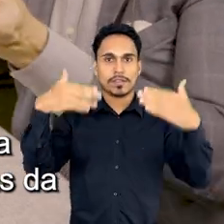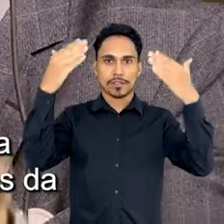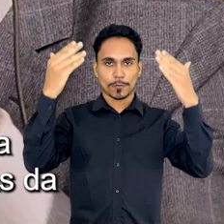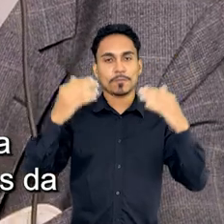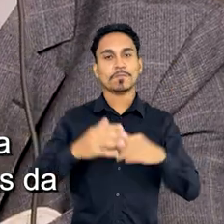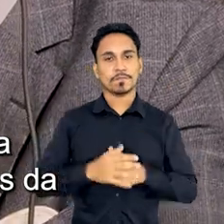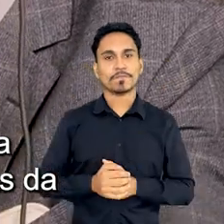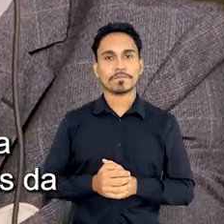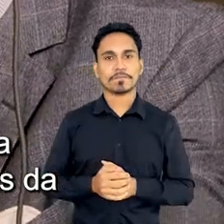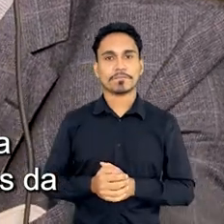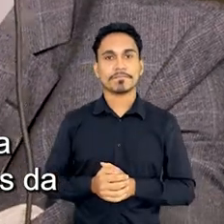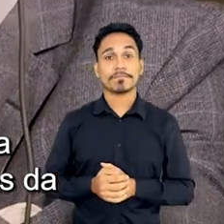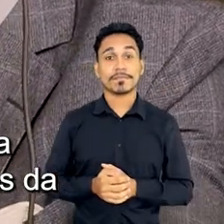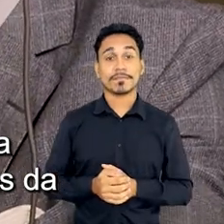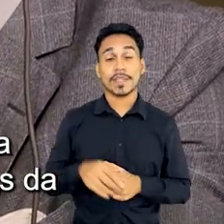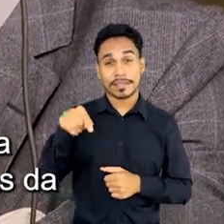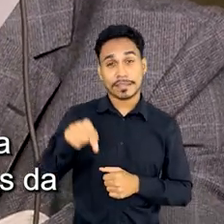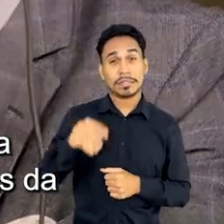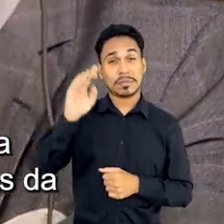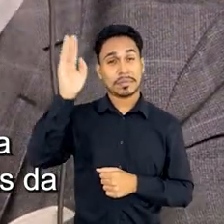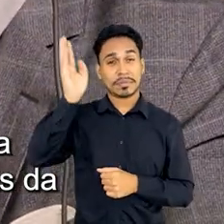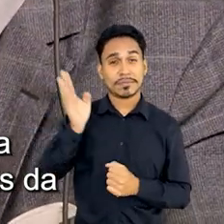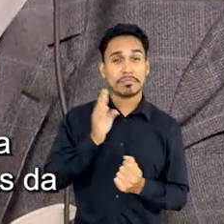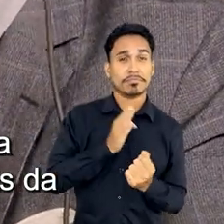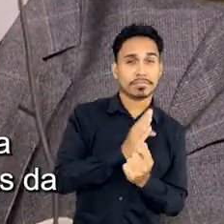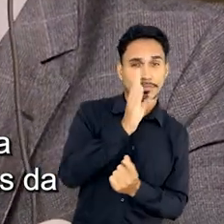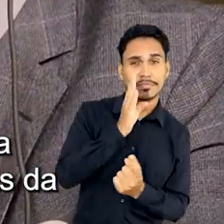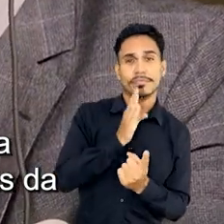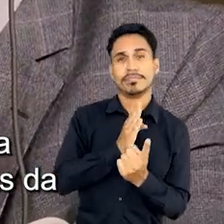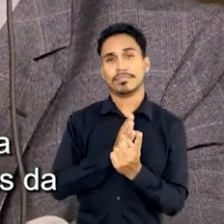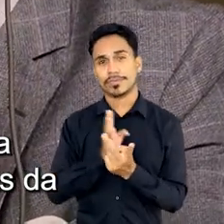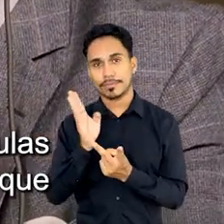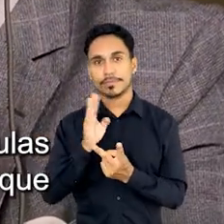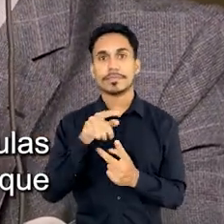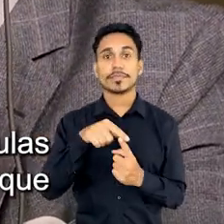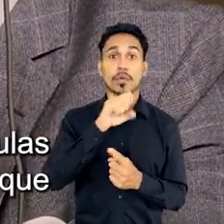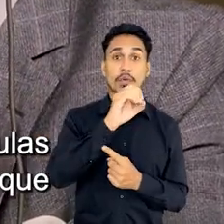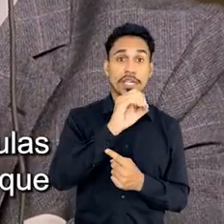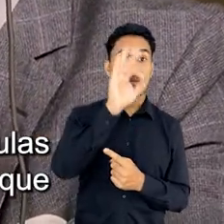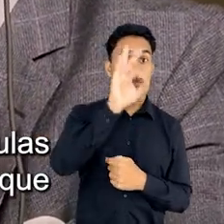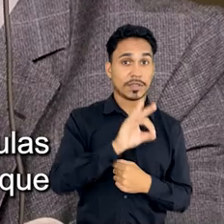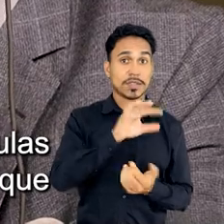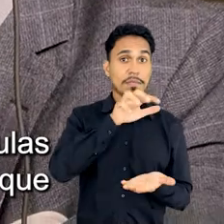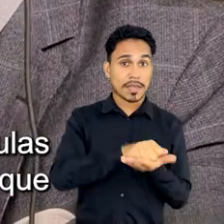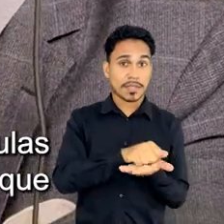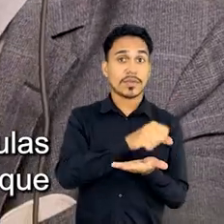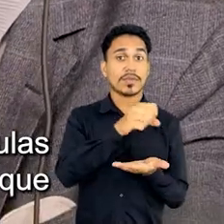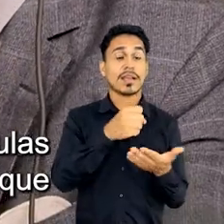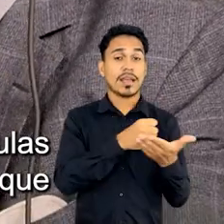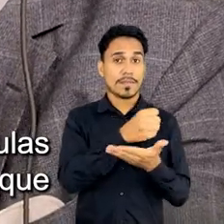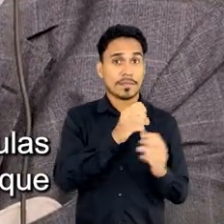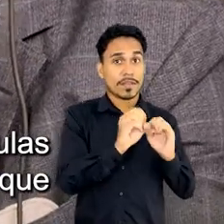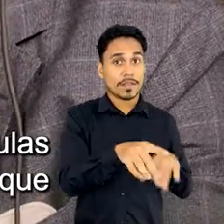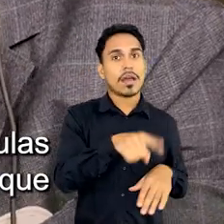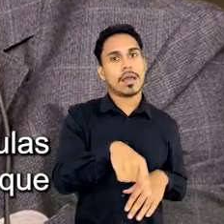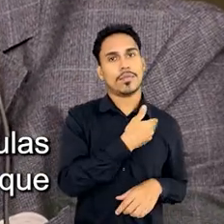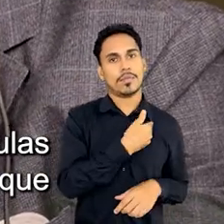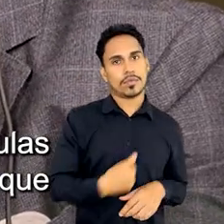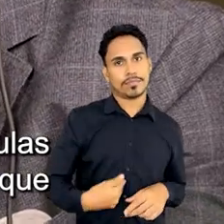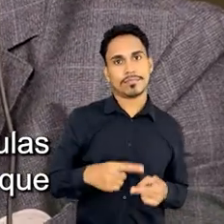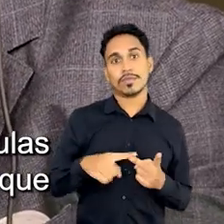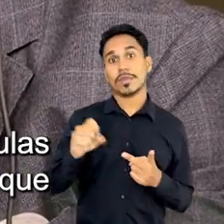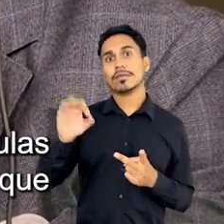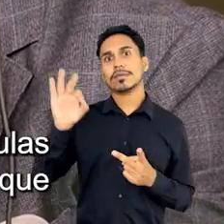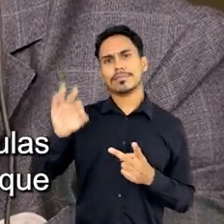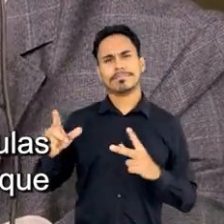o Nossa grande dicotomia no Brasil é 80% das matrículas da Educação Básica são públicas 80% das matrículas no ensino